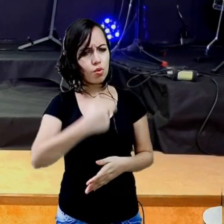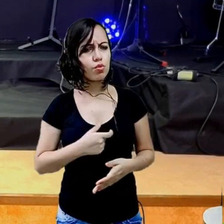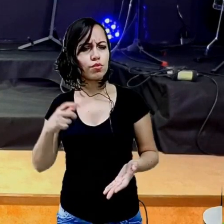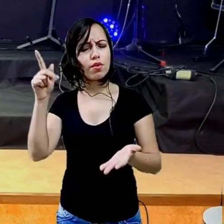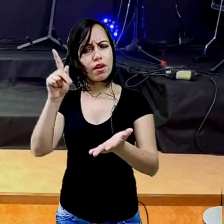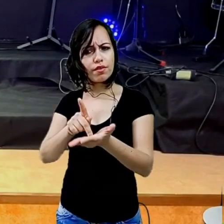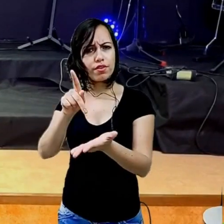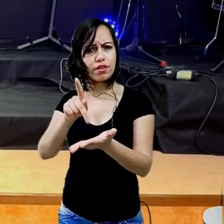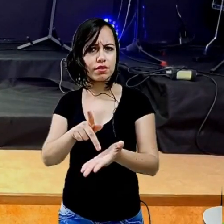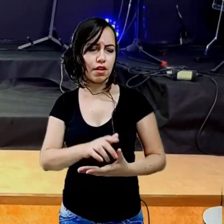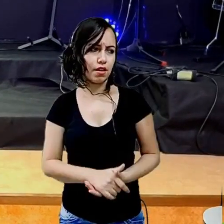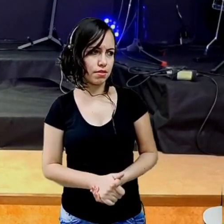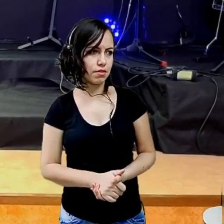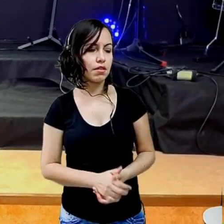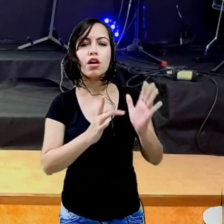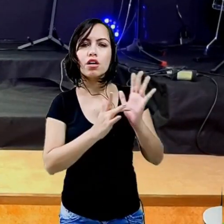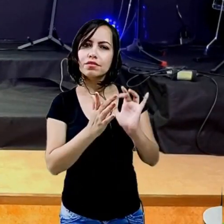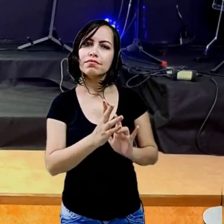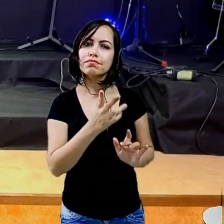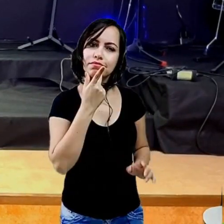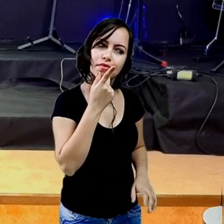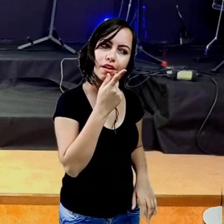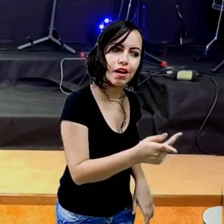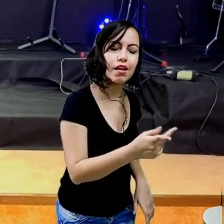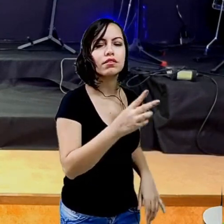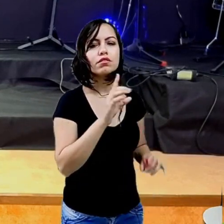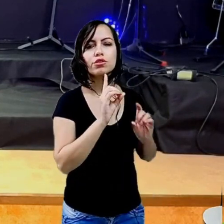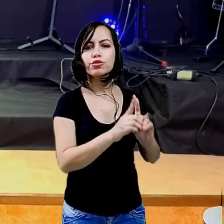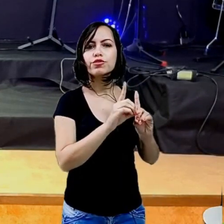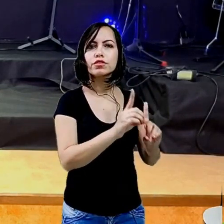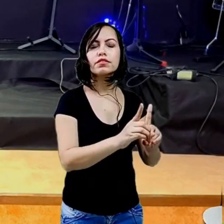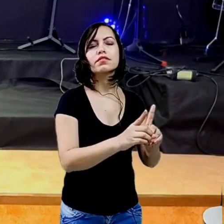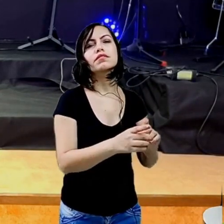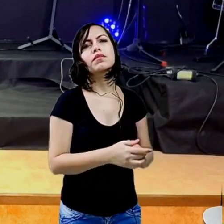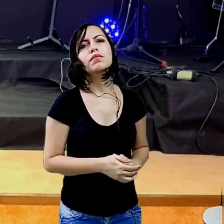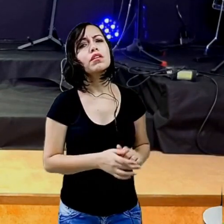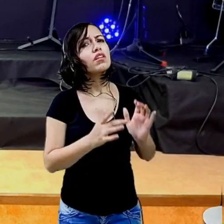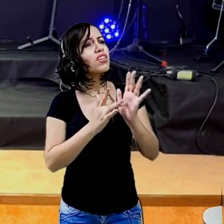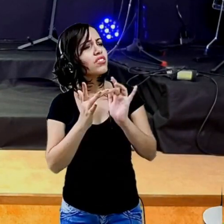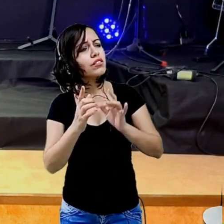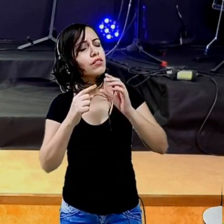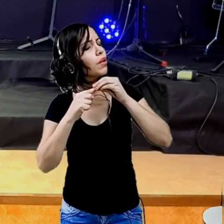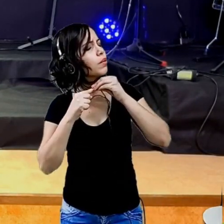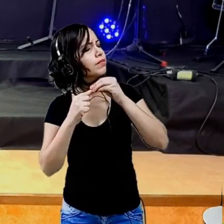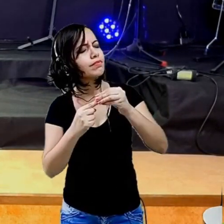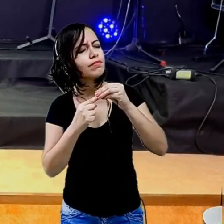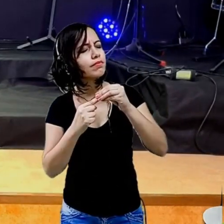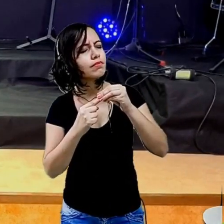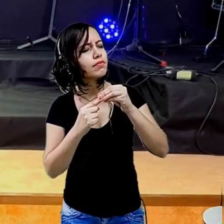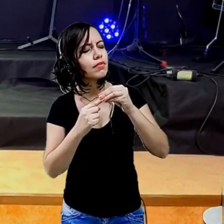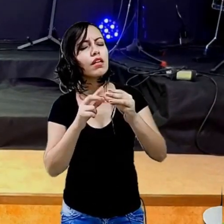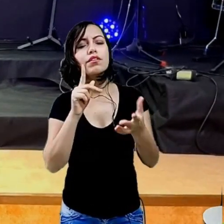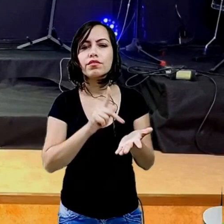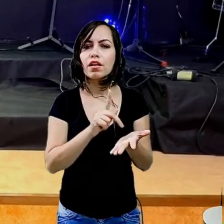verdade. Jesus está afirmando para os seus discípulos que ele é a única verdade, que ele é